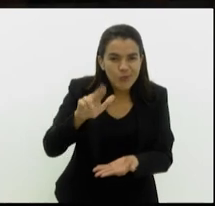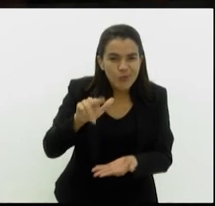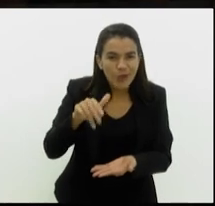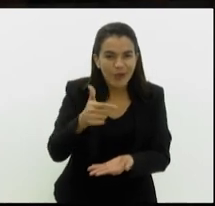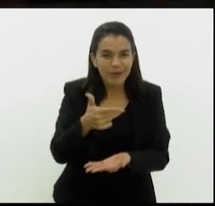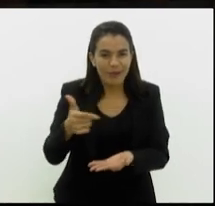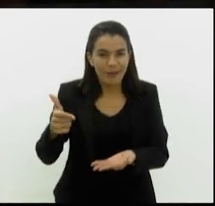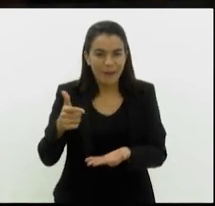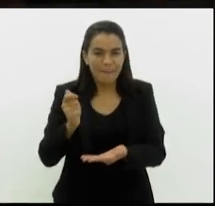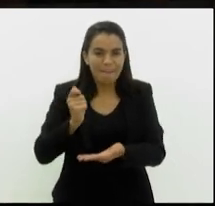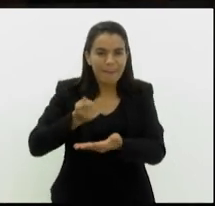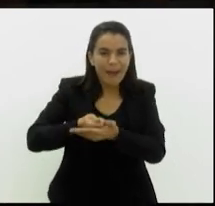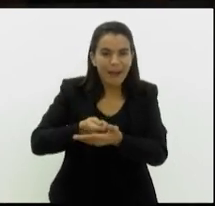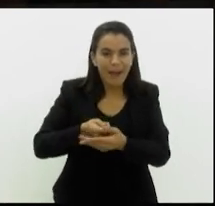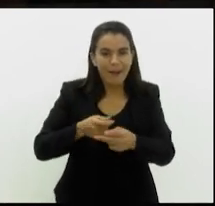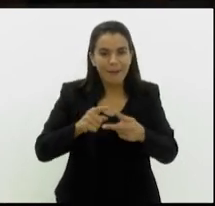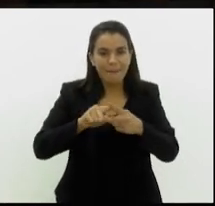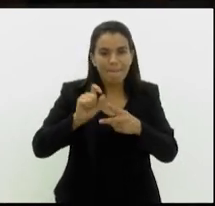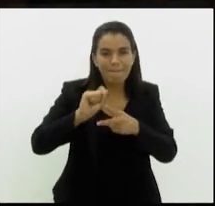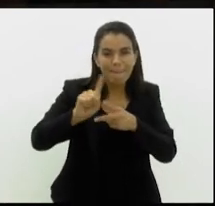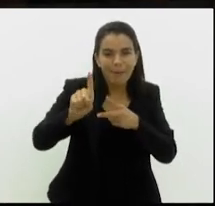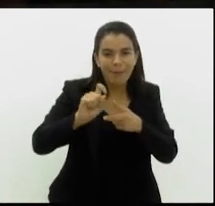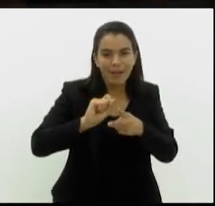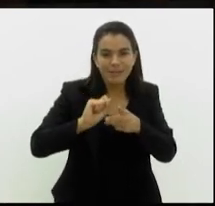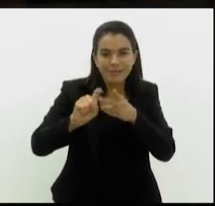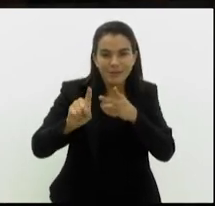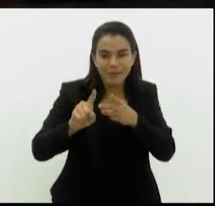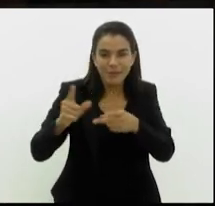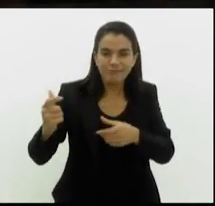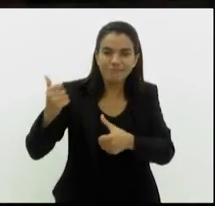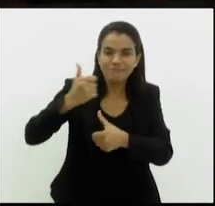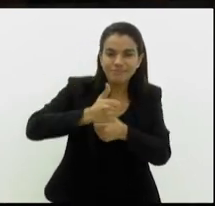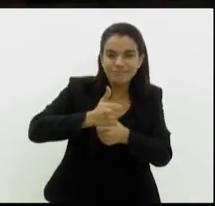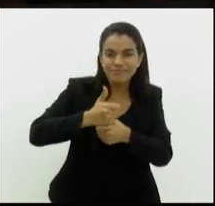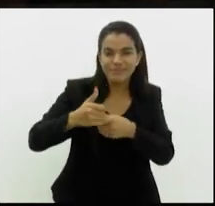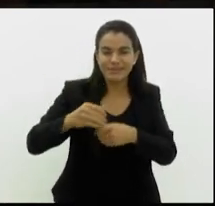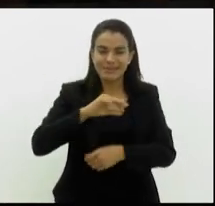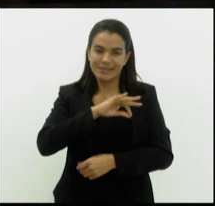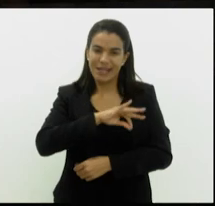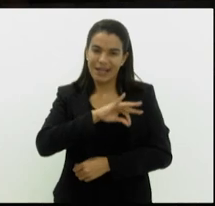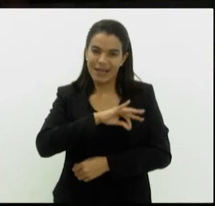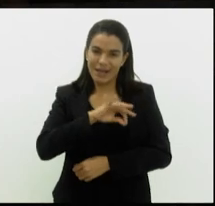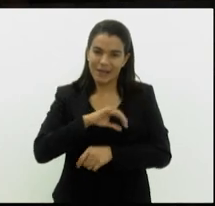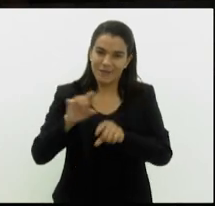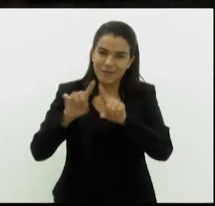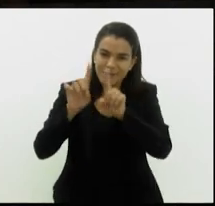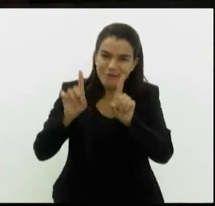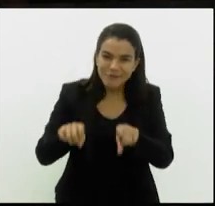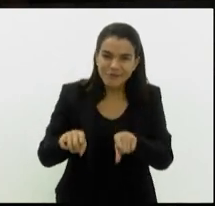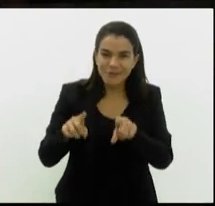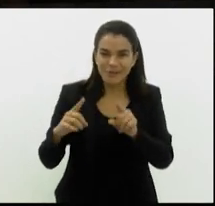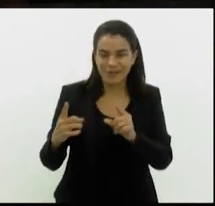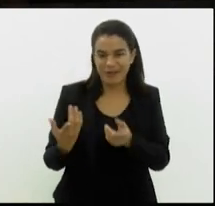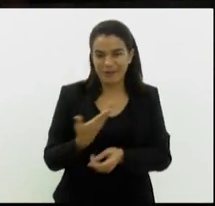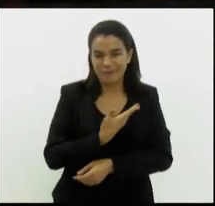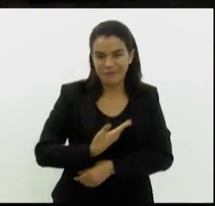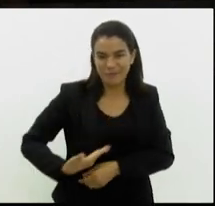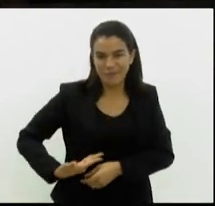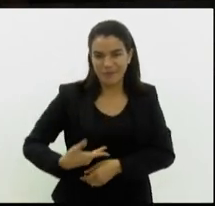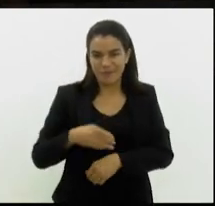pagar a segunda e terceira parcela da reposição salarial dos servidores